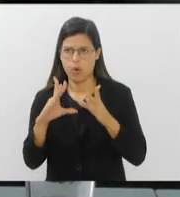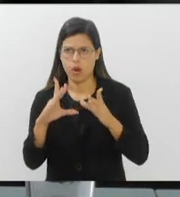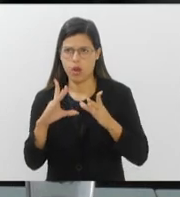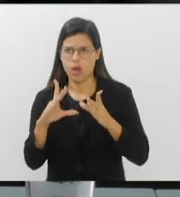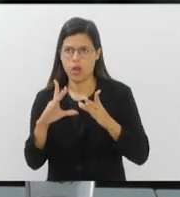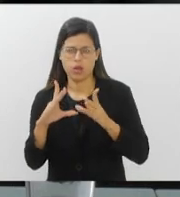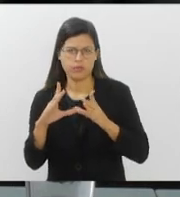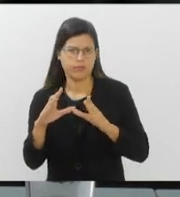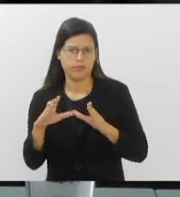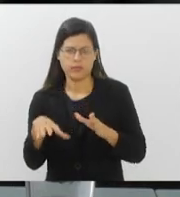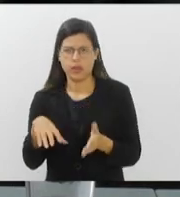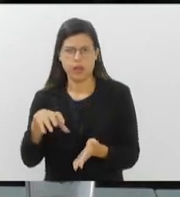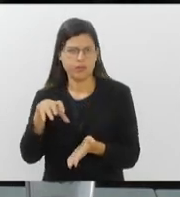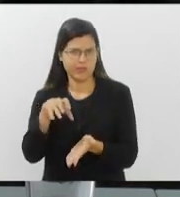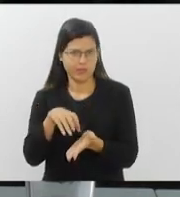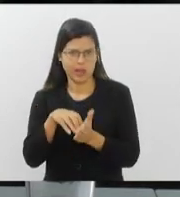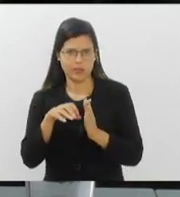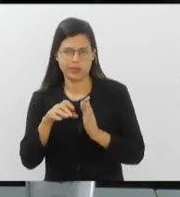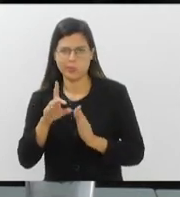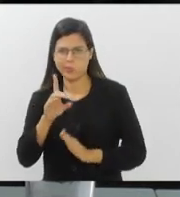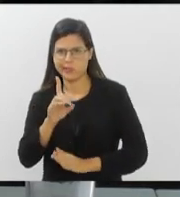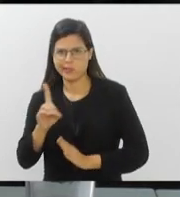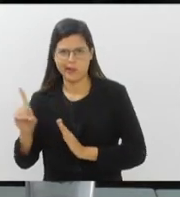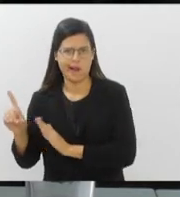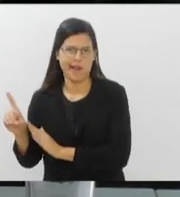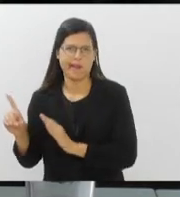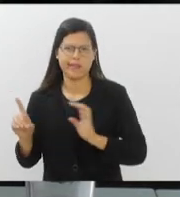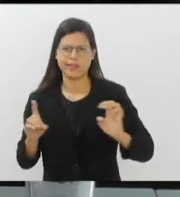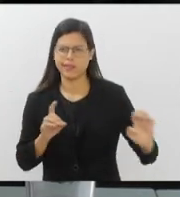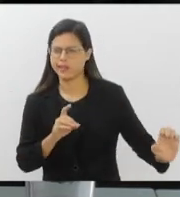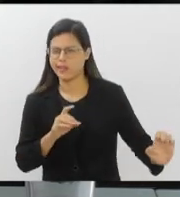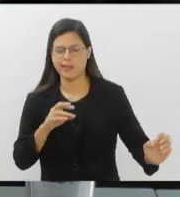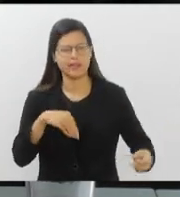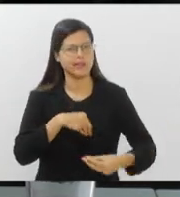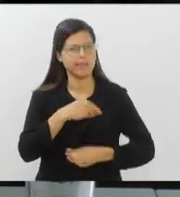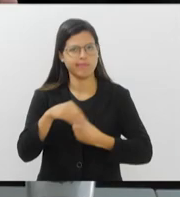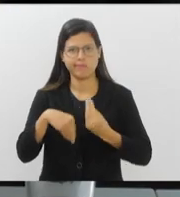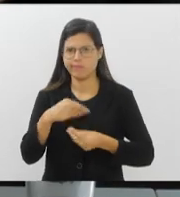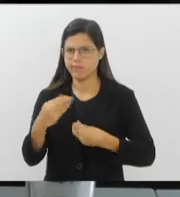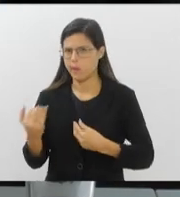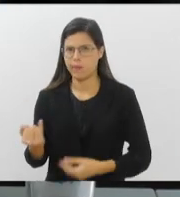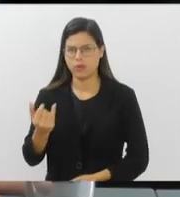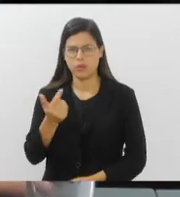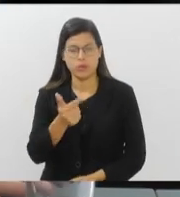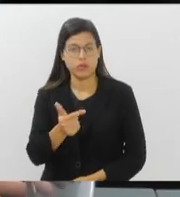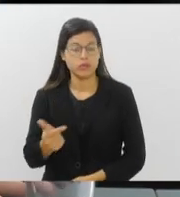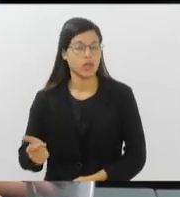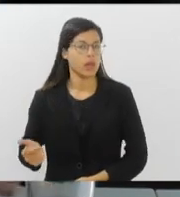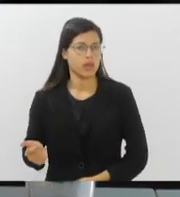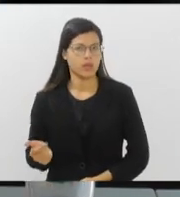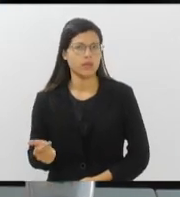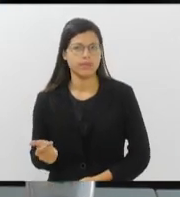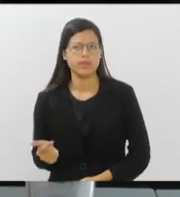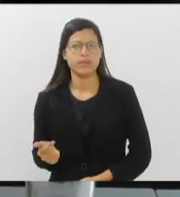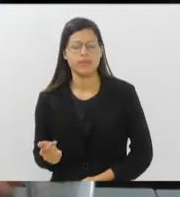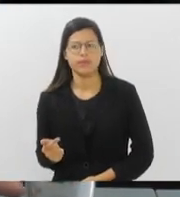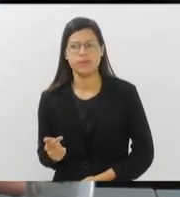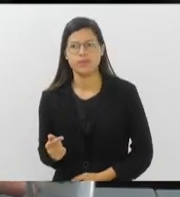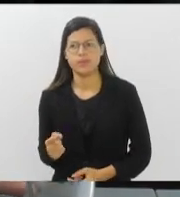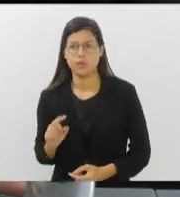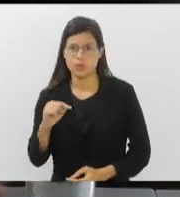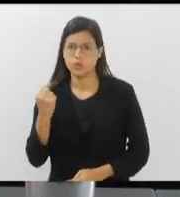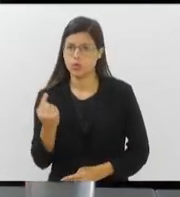de centro-direita, esquerda, centro-direita, não importa a denominação,